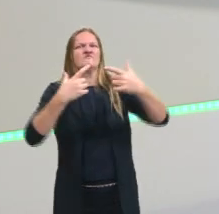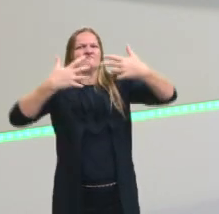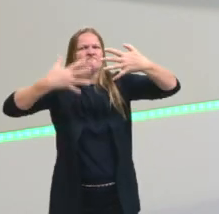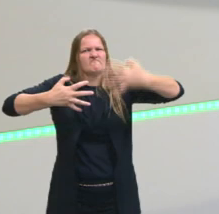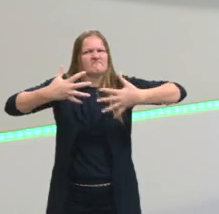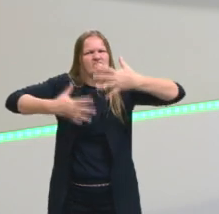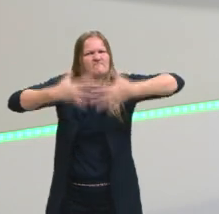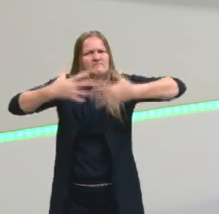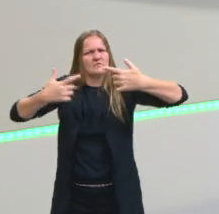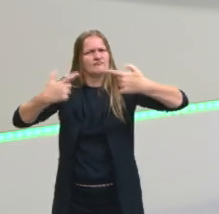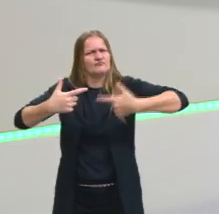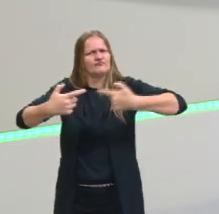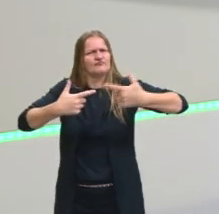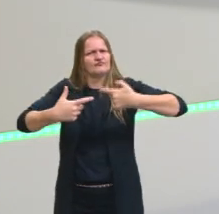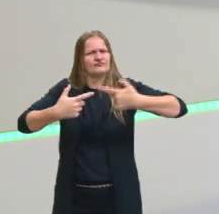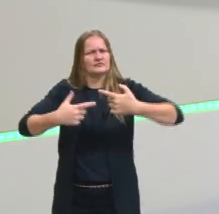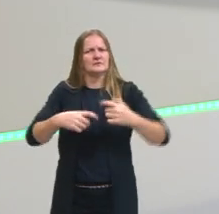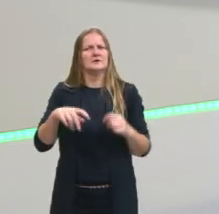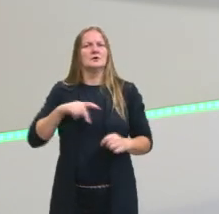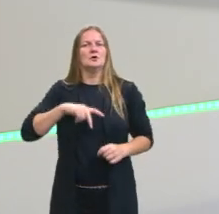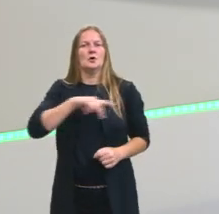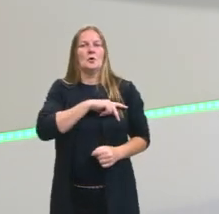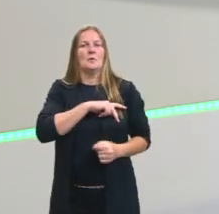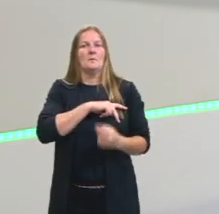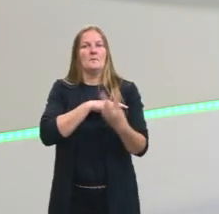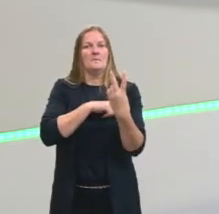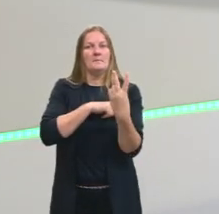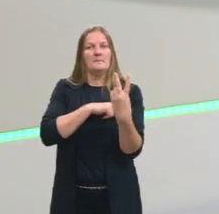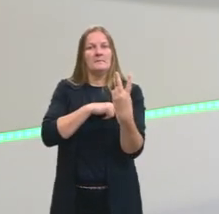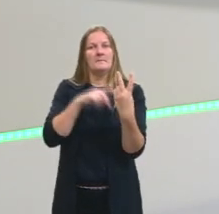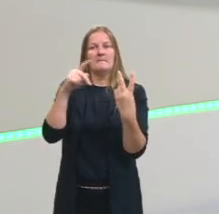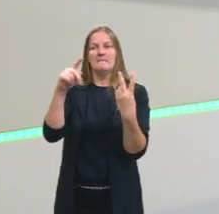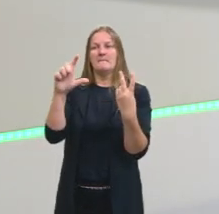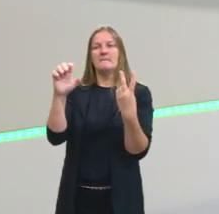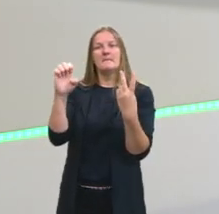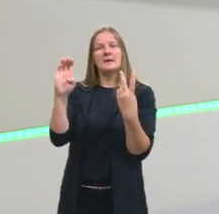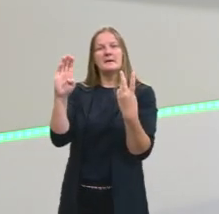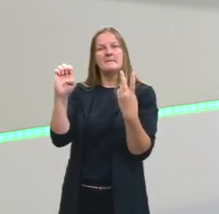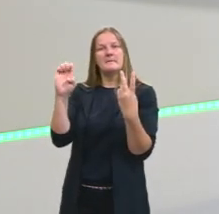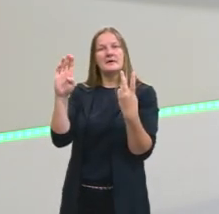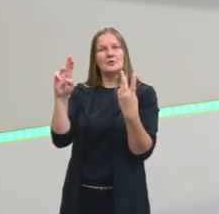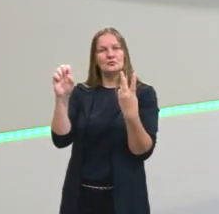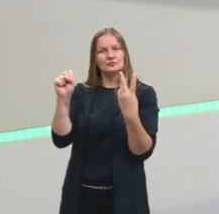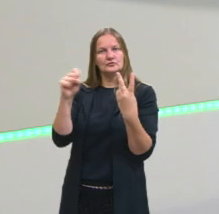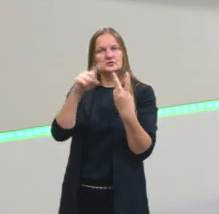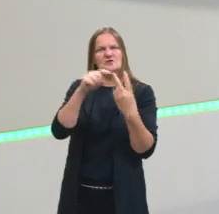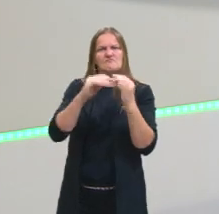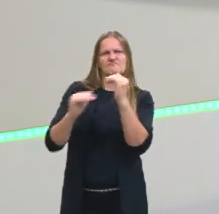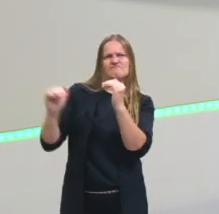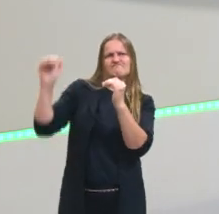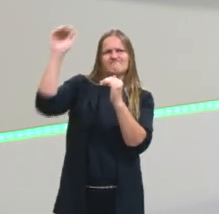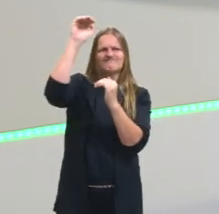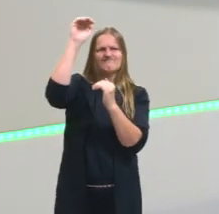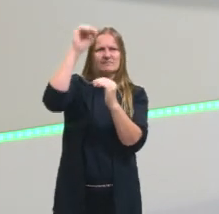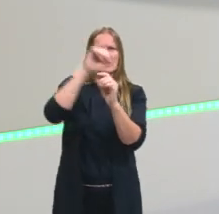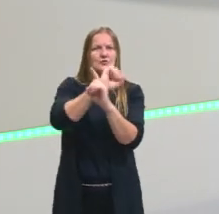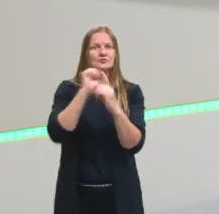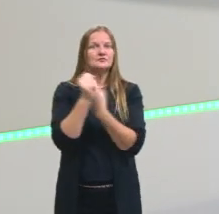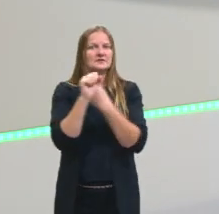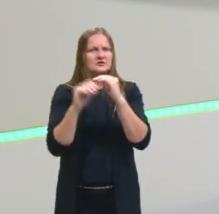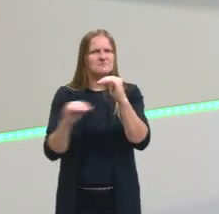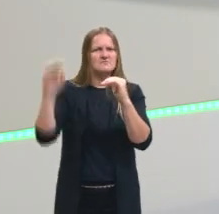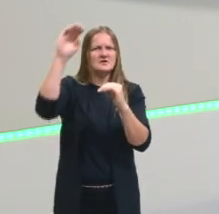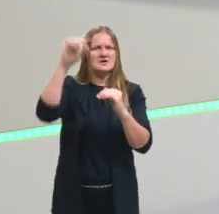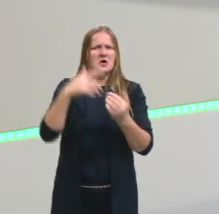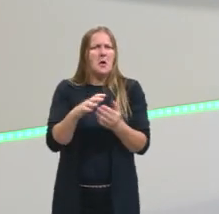e plebeus a classe então dos Nobres vai entrar em conflito com a classe né daqueles que não tinham poder